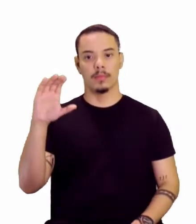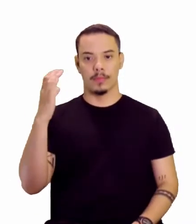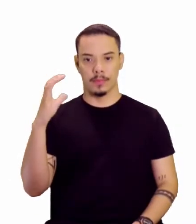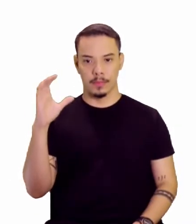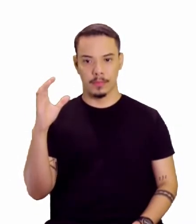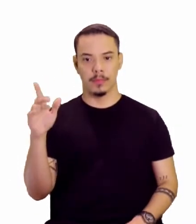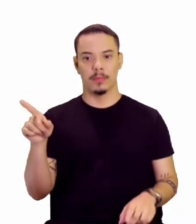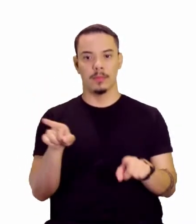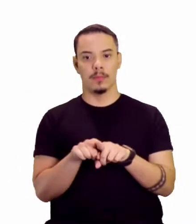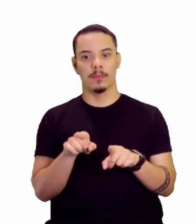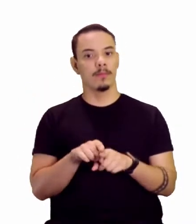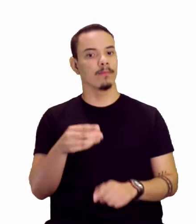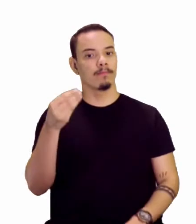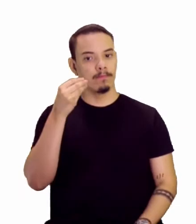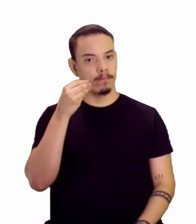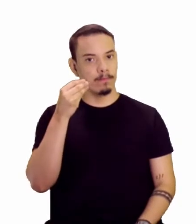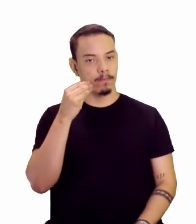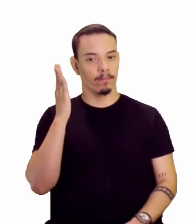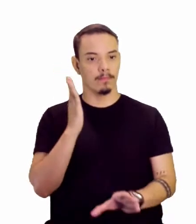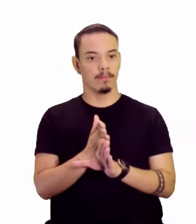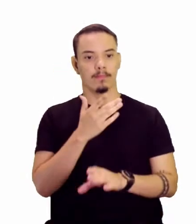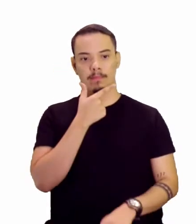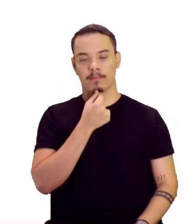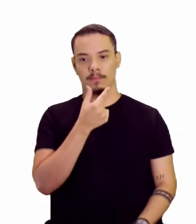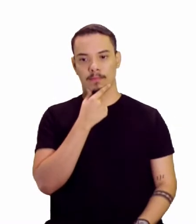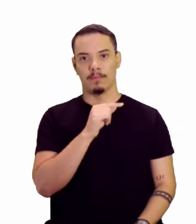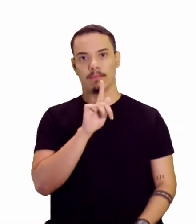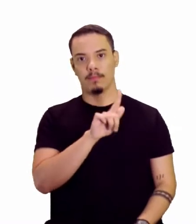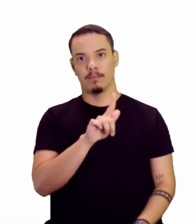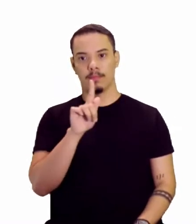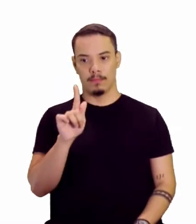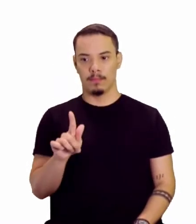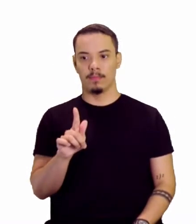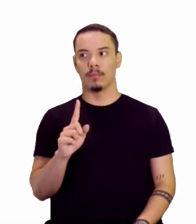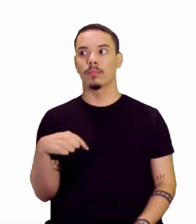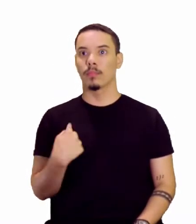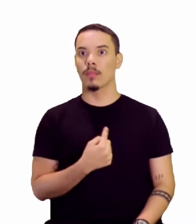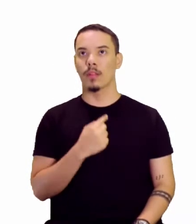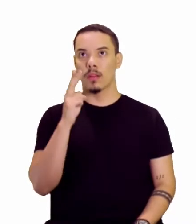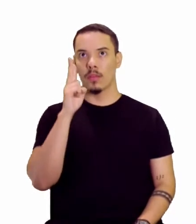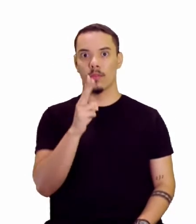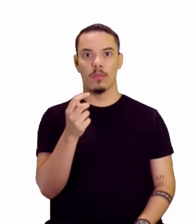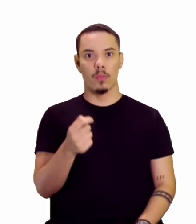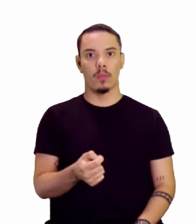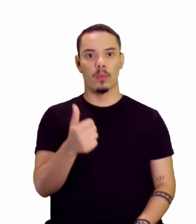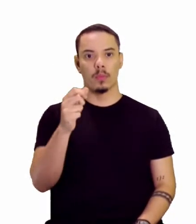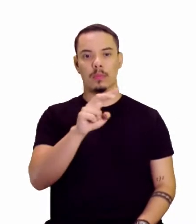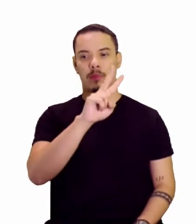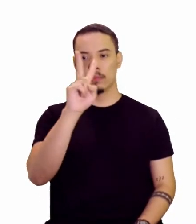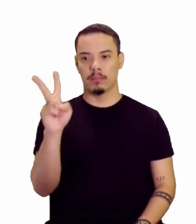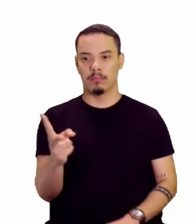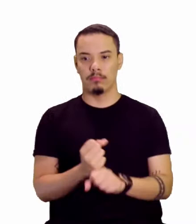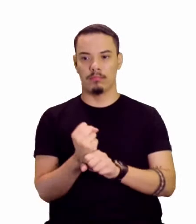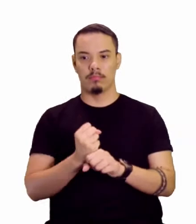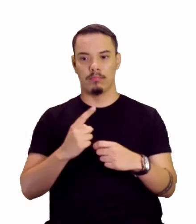processo experimental por Galileu Galilei, nós vimos aí já na aula que praticamente quase 2000 anos depois, realizou-se